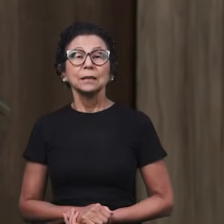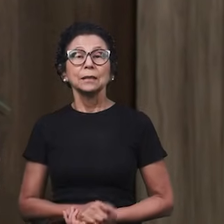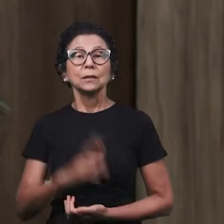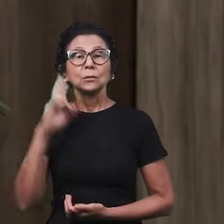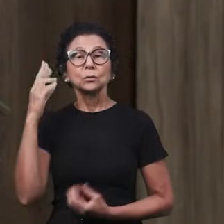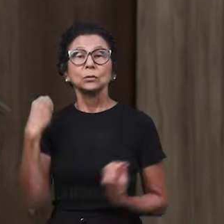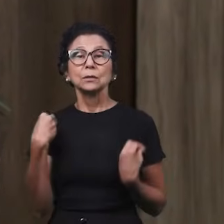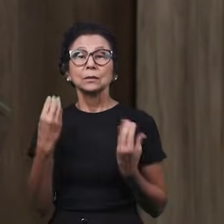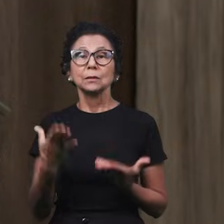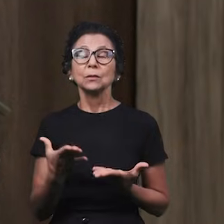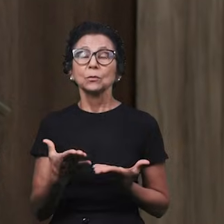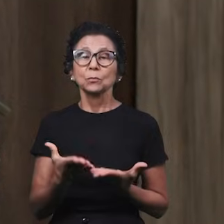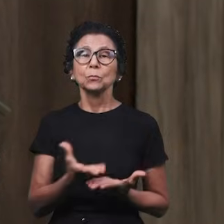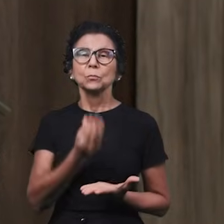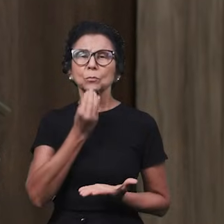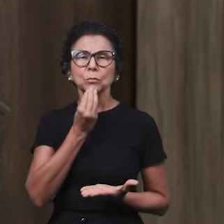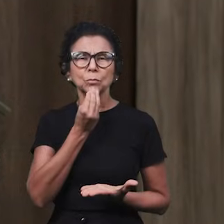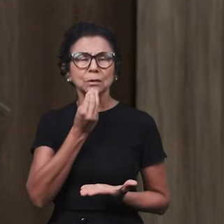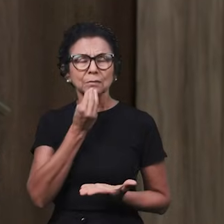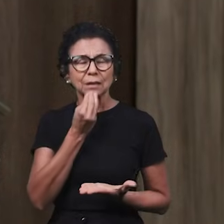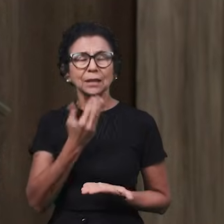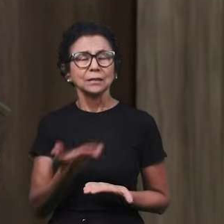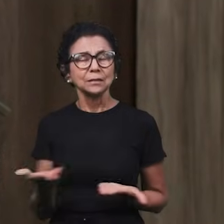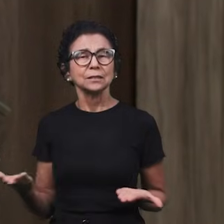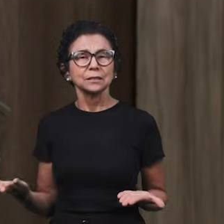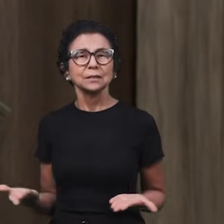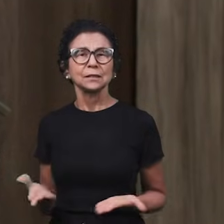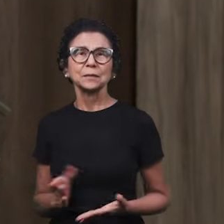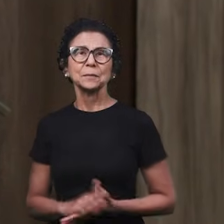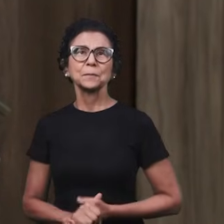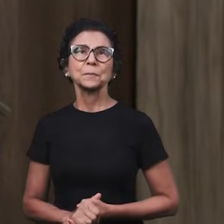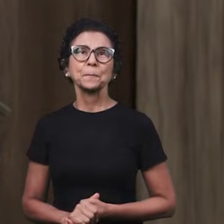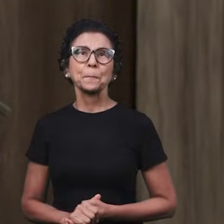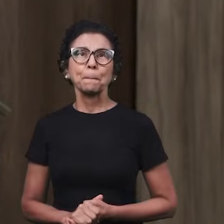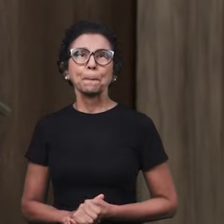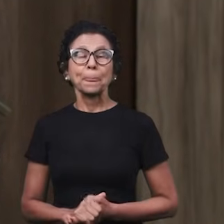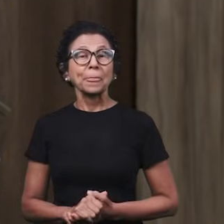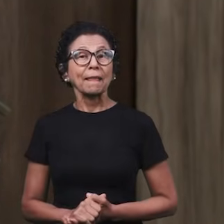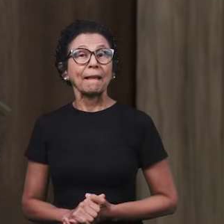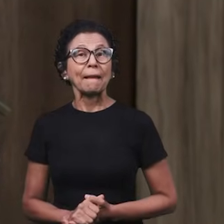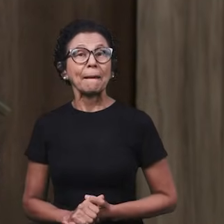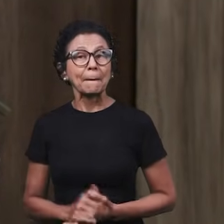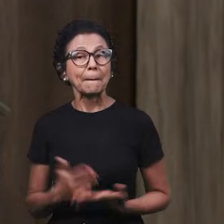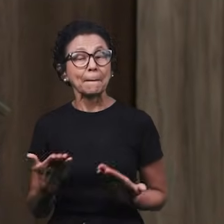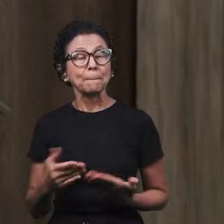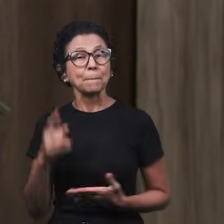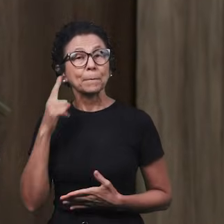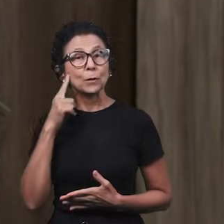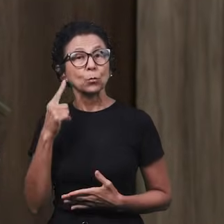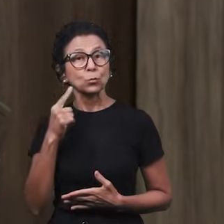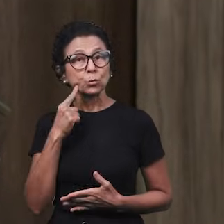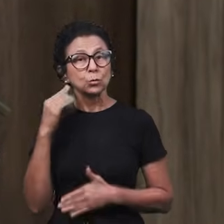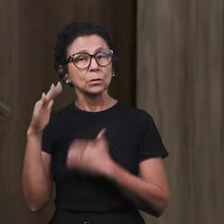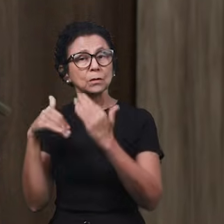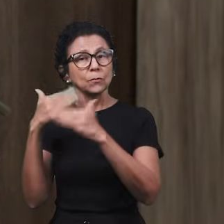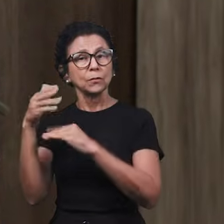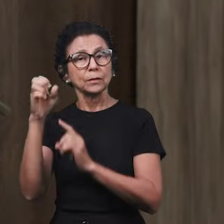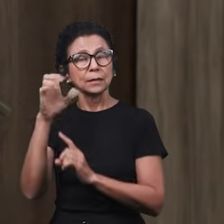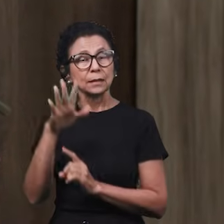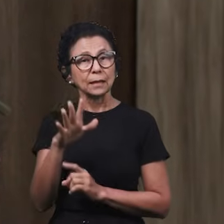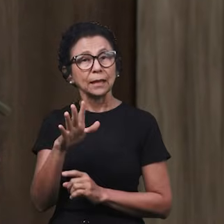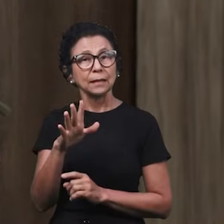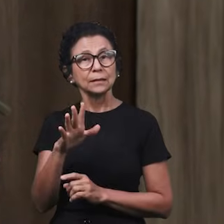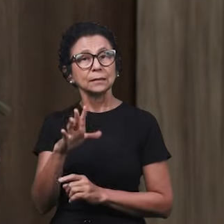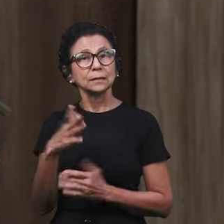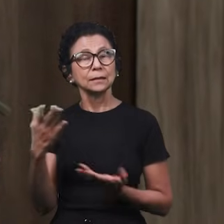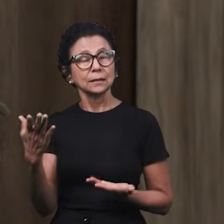É maravilhoso demais. Isso é ver o surdo crescer na graça e no conhecimento do Senhor Jesus. Isso